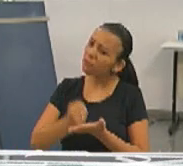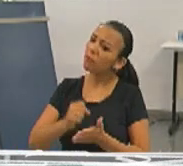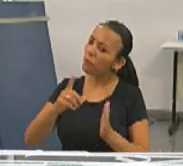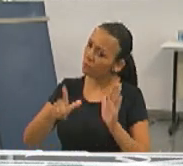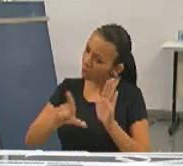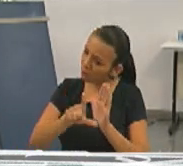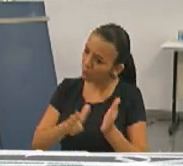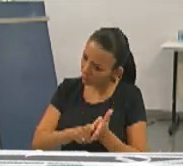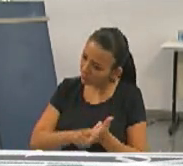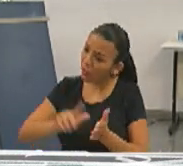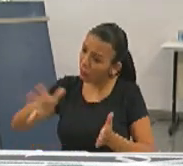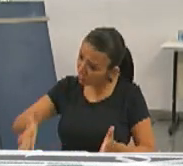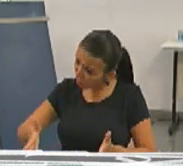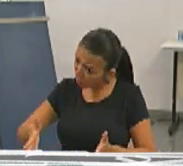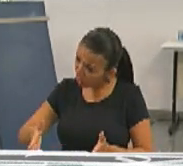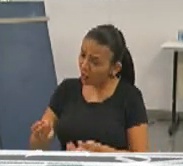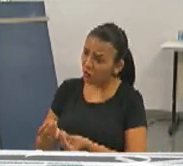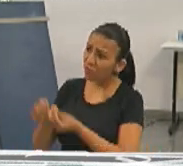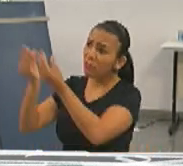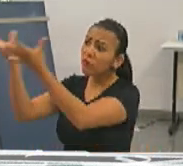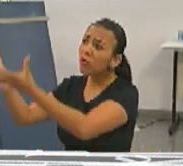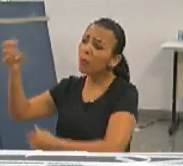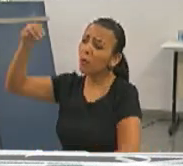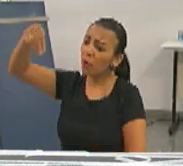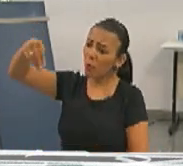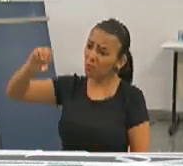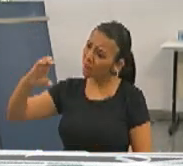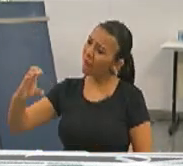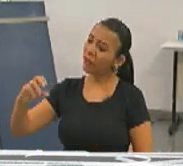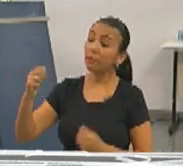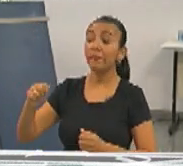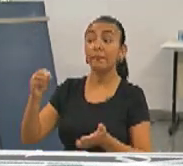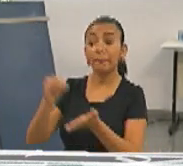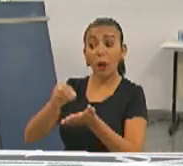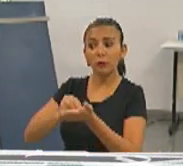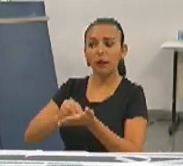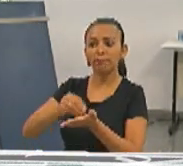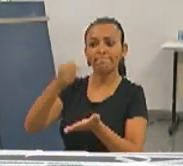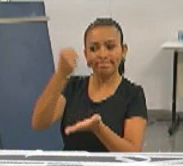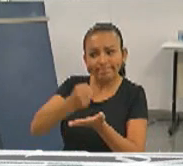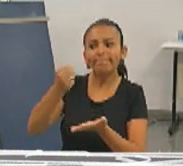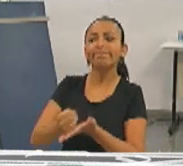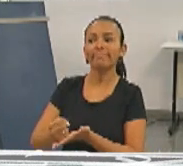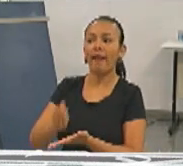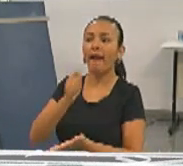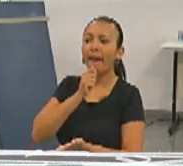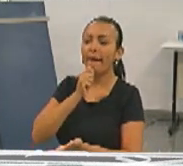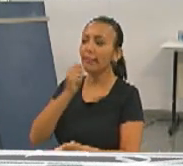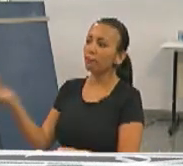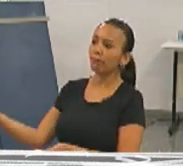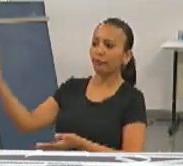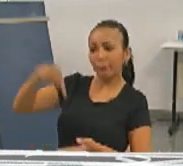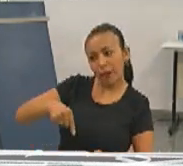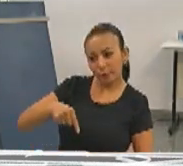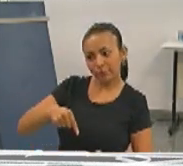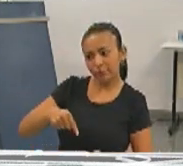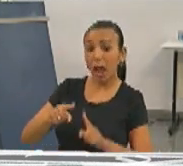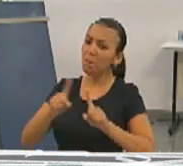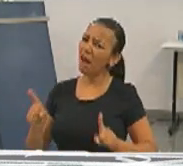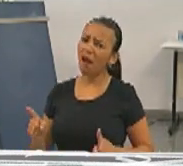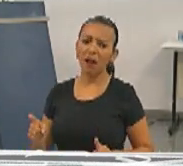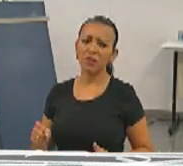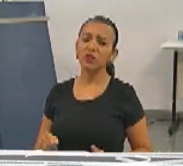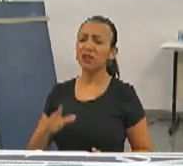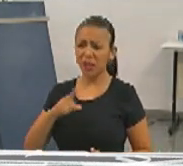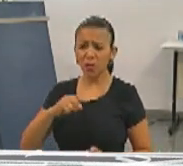para o Ministério da Educação, se eu não me engano, para a validade. E aí, esse retorno ainda não voltou. Mas, independente do retorno, o parecer